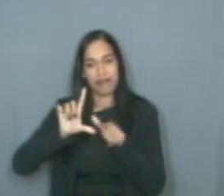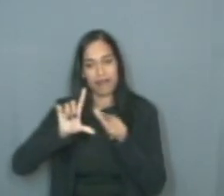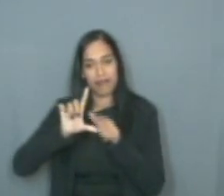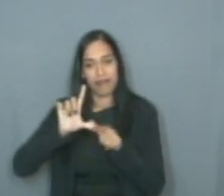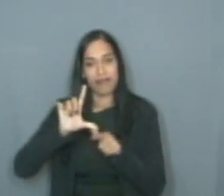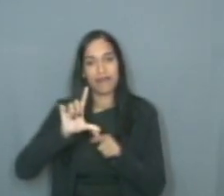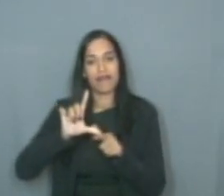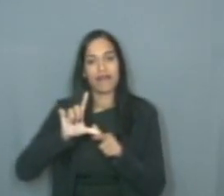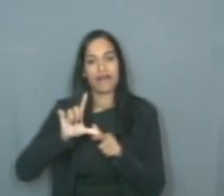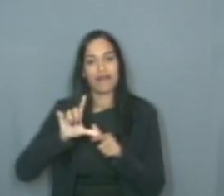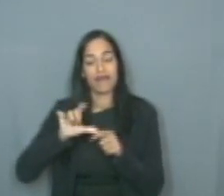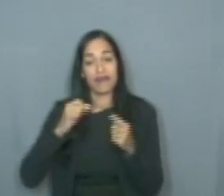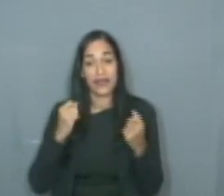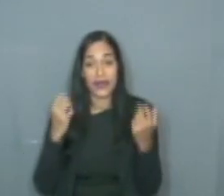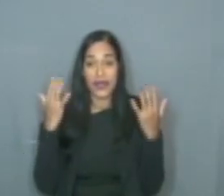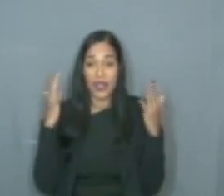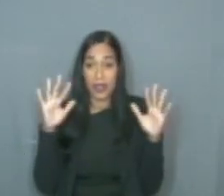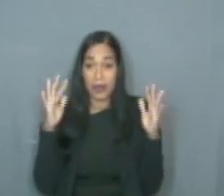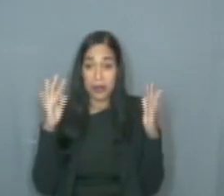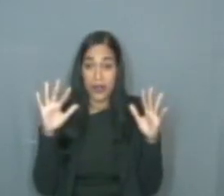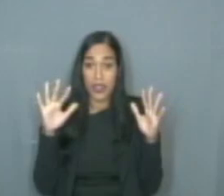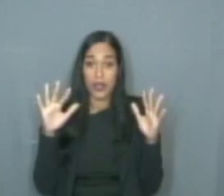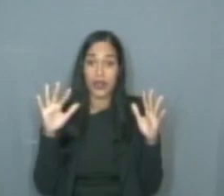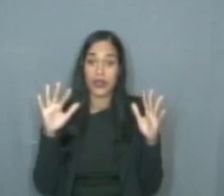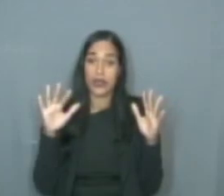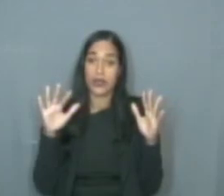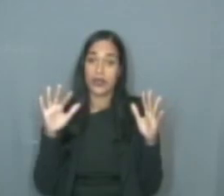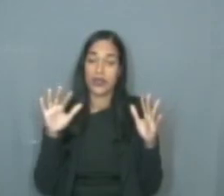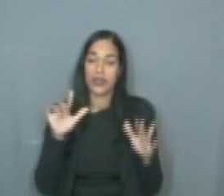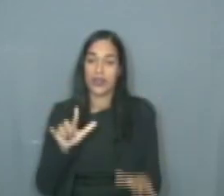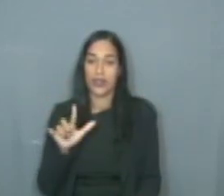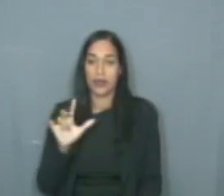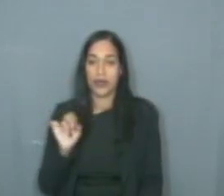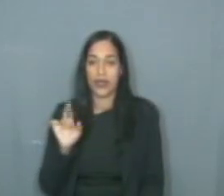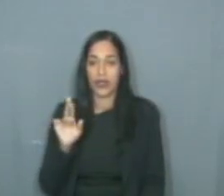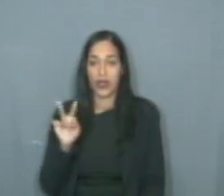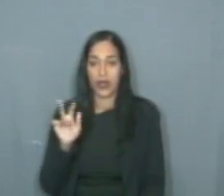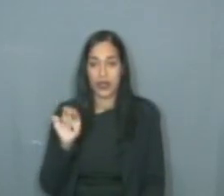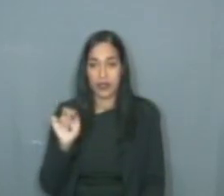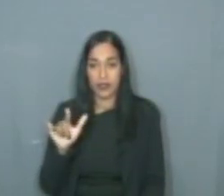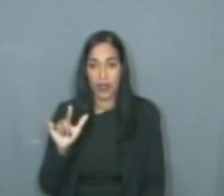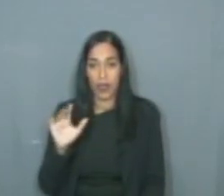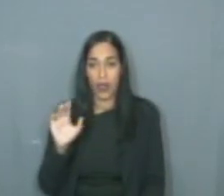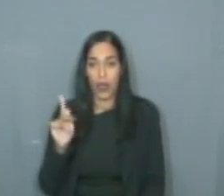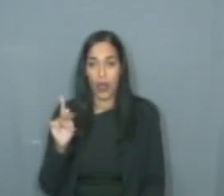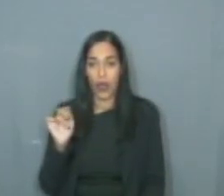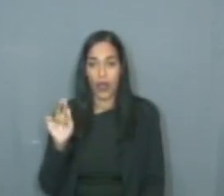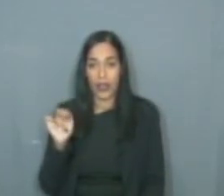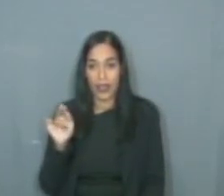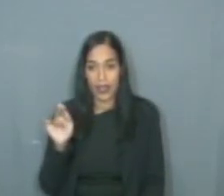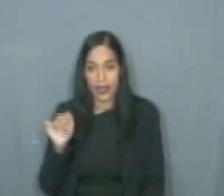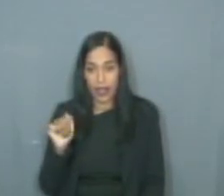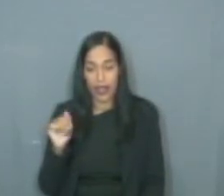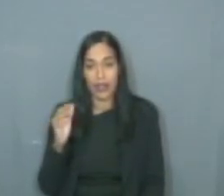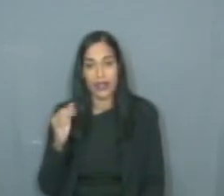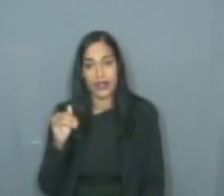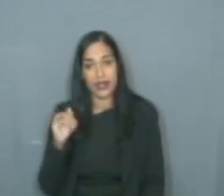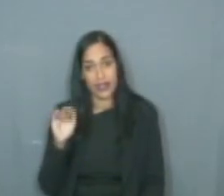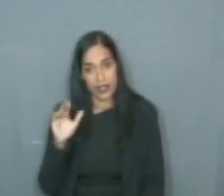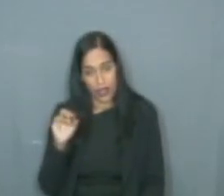que eu entrego esse aplauso em nome de Lorival Holanda e Cícero Belmar.